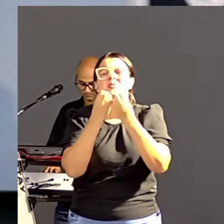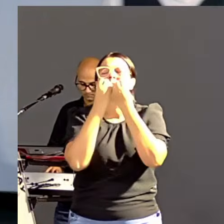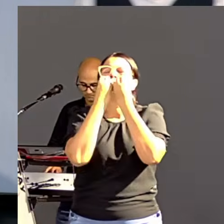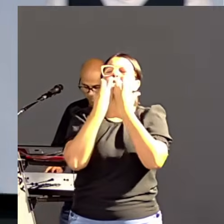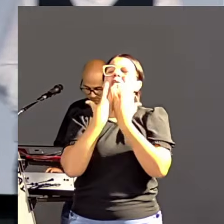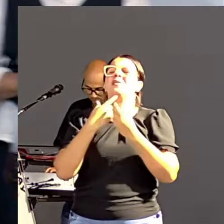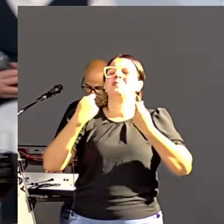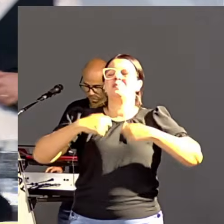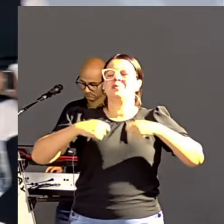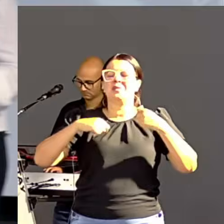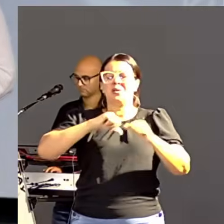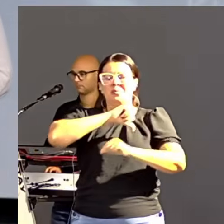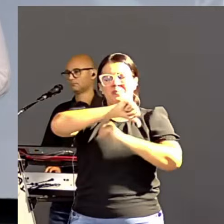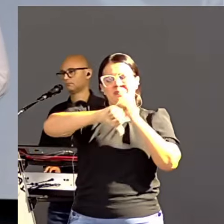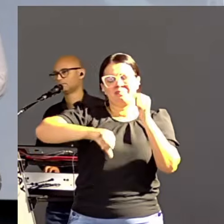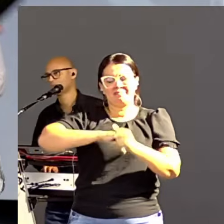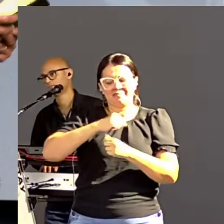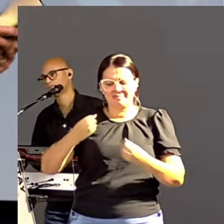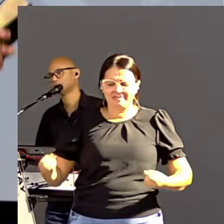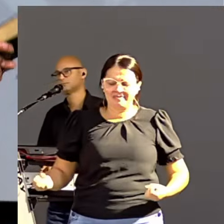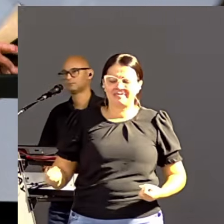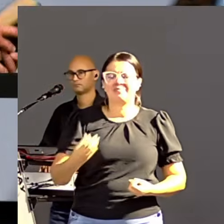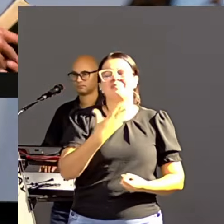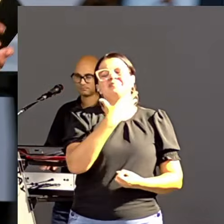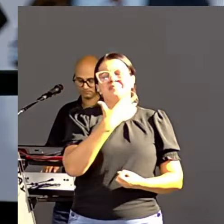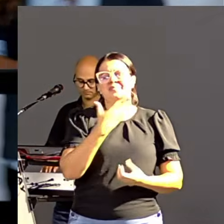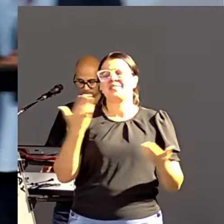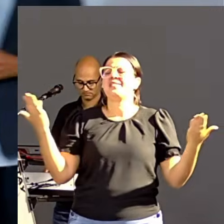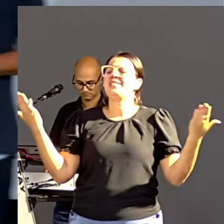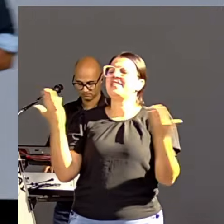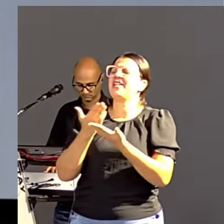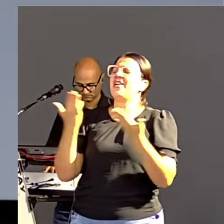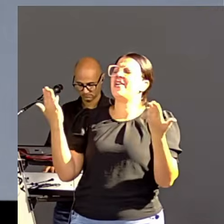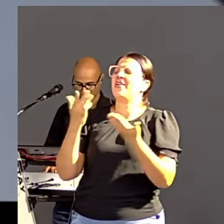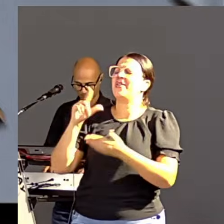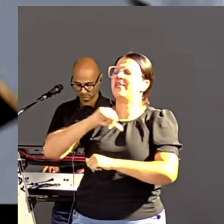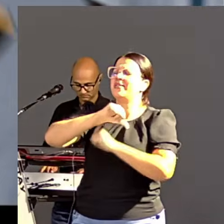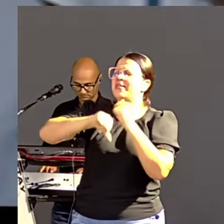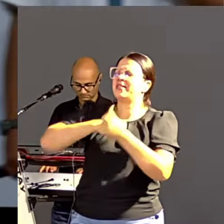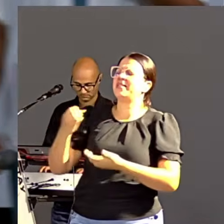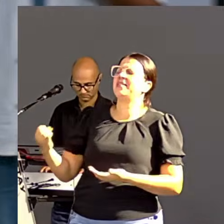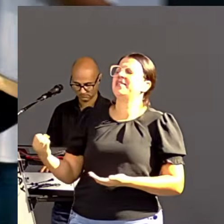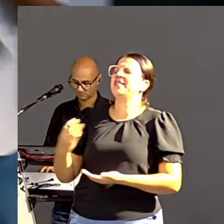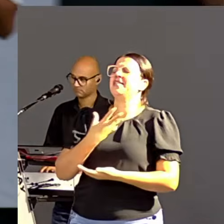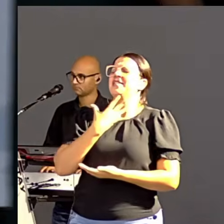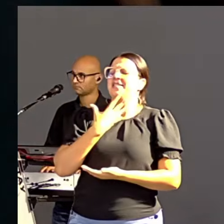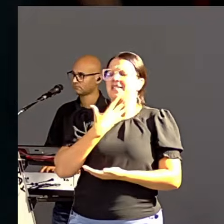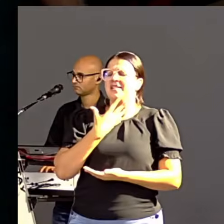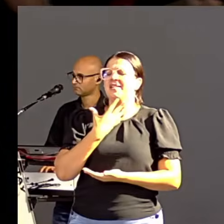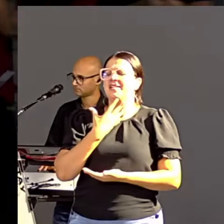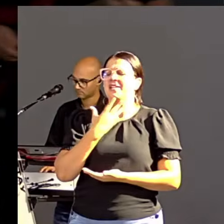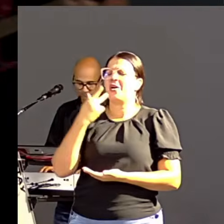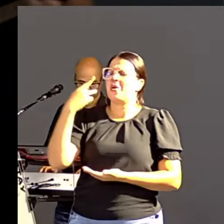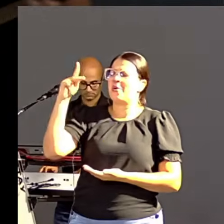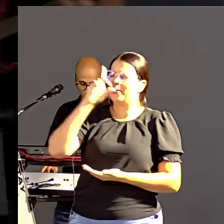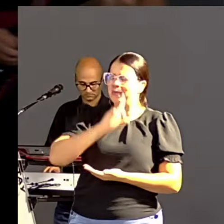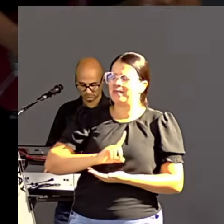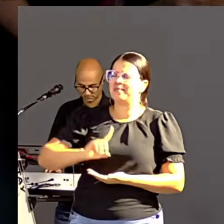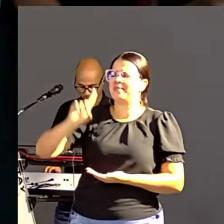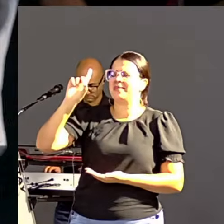estar renovado. Nós nos renovamos na tua presença nessa manhã. Somos restaurados por ti, meu